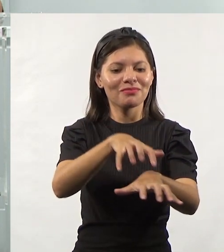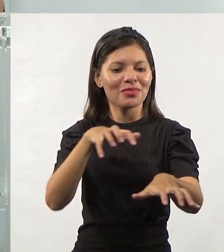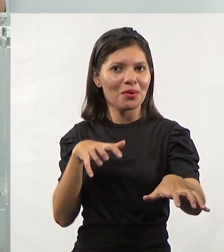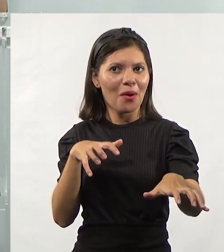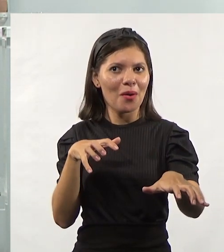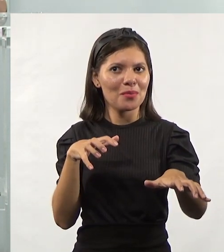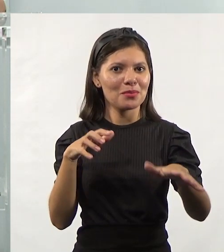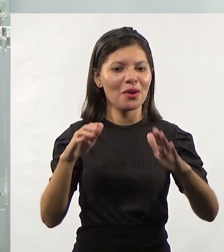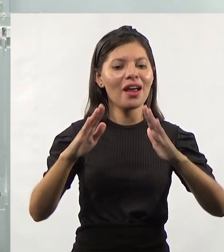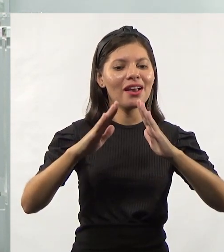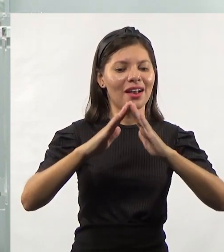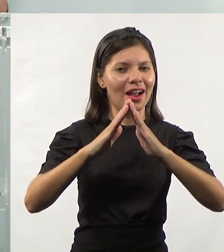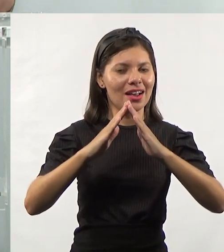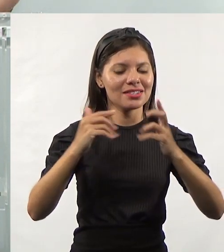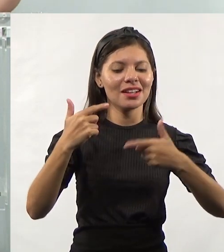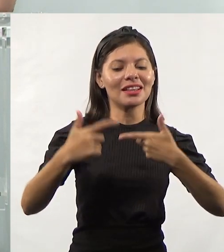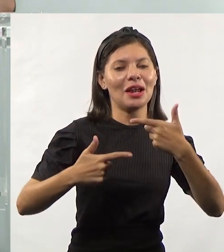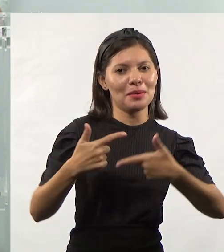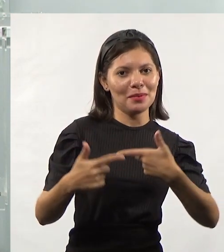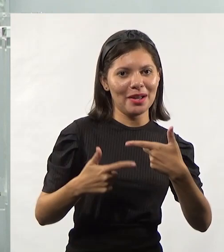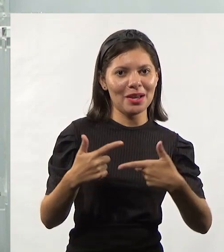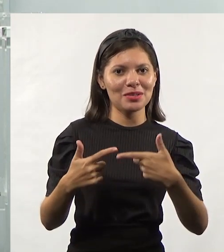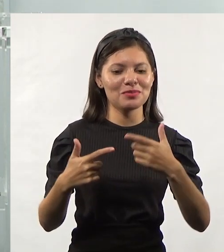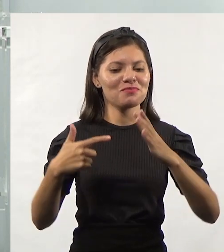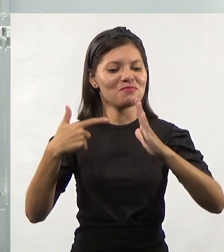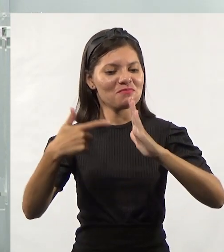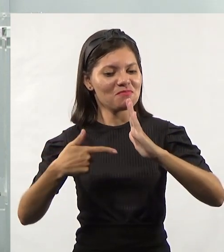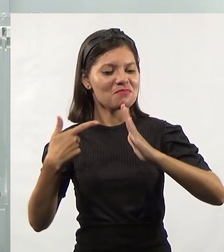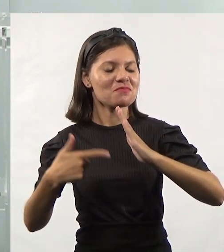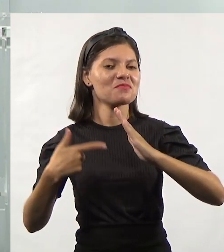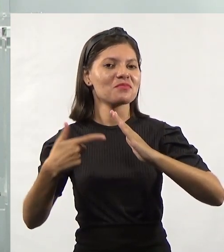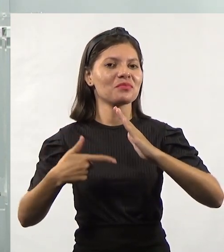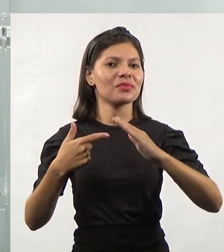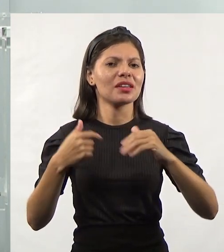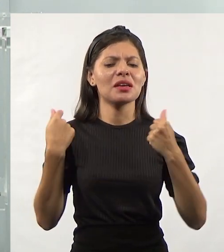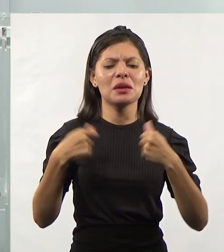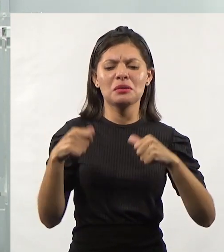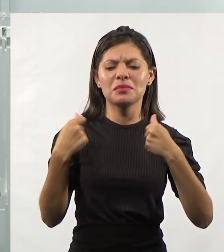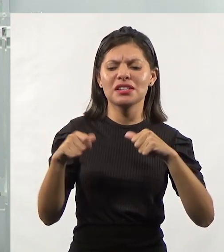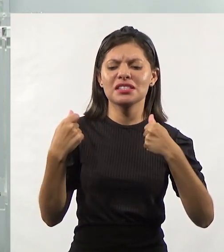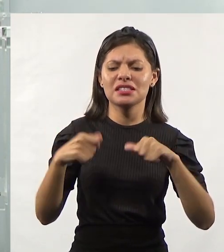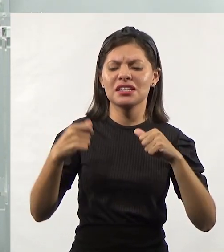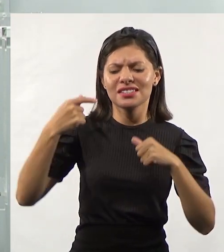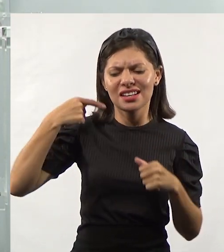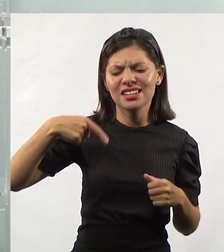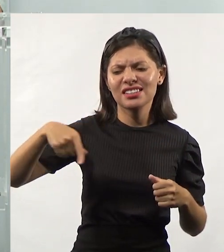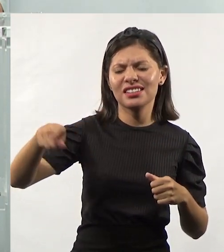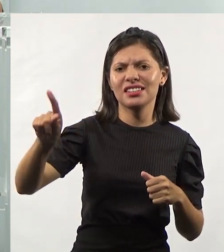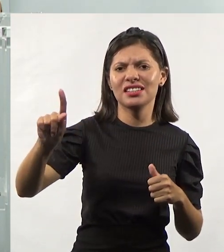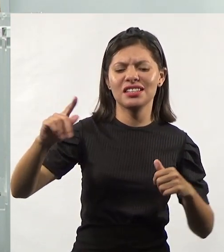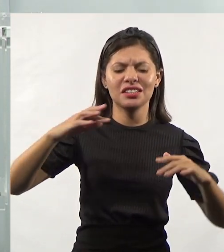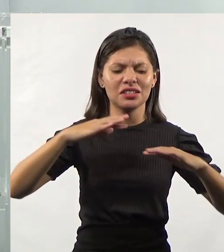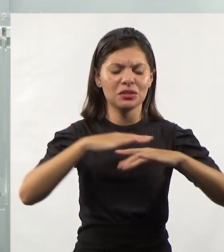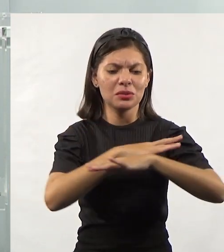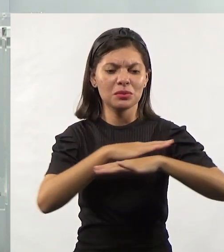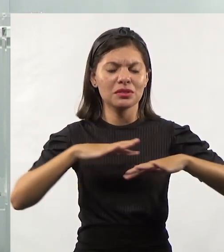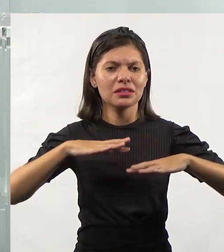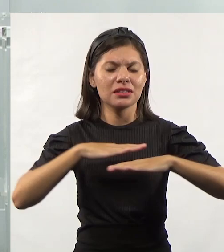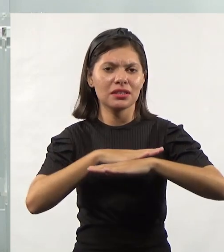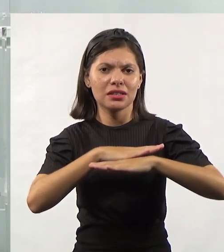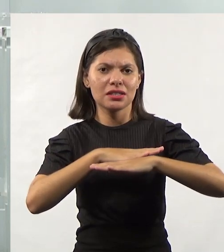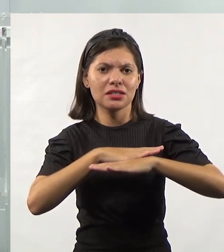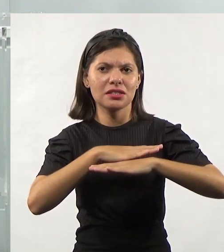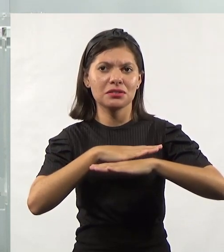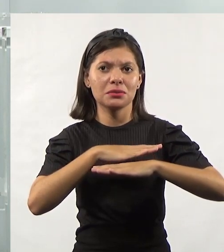né? Teletrabalho, home office, como fala, elas trabalham de casa, não tem mais aquela necessidade de você se deslocar,